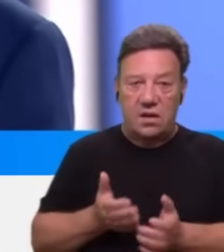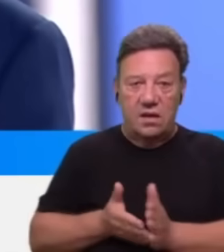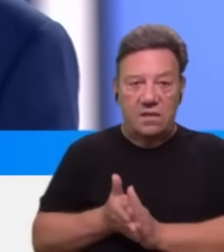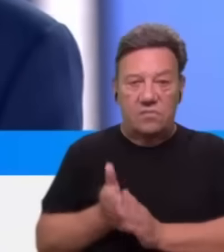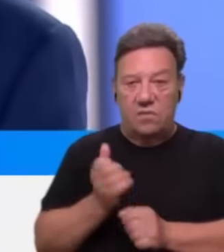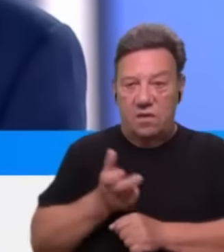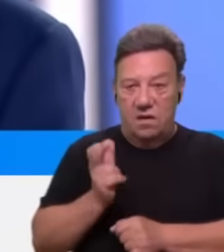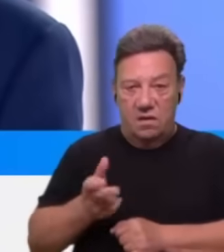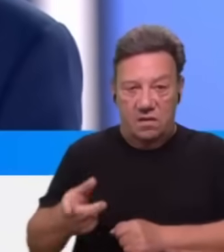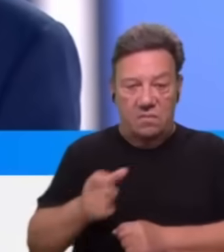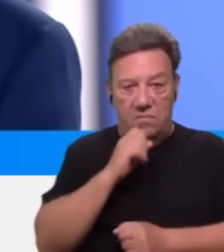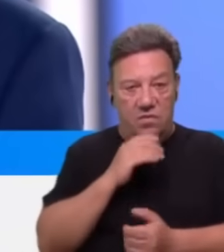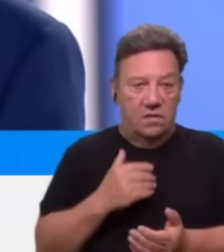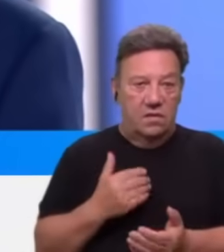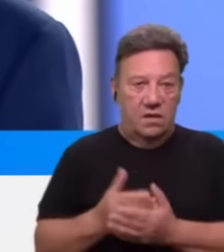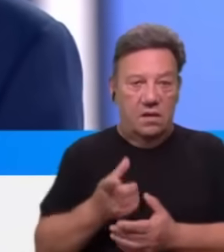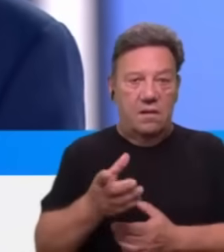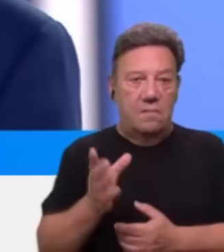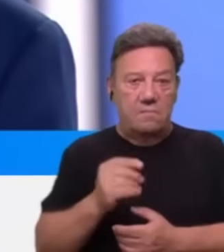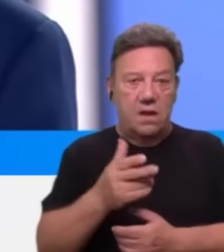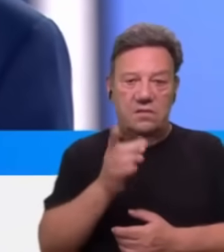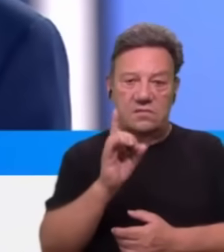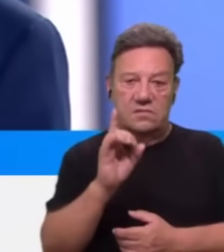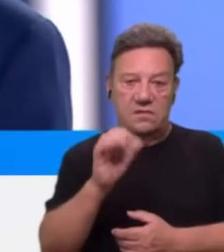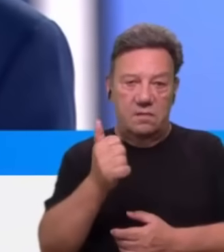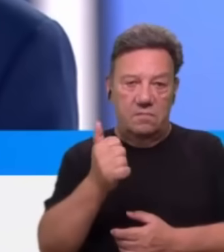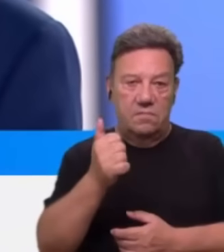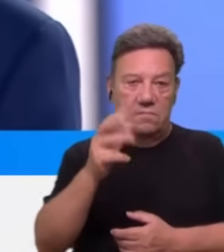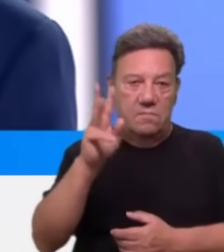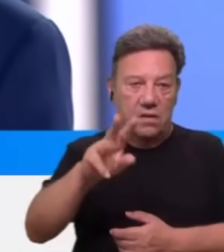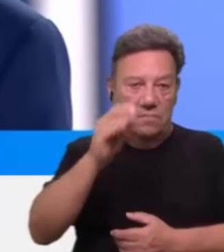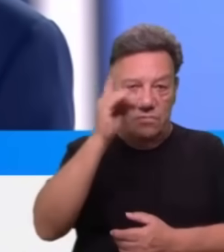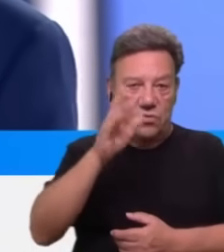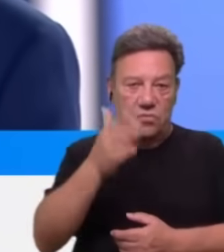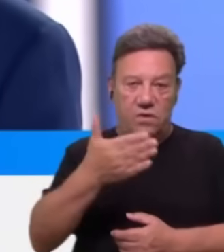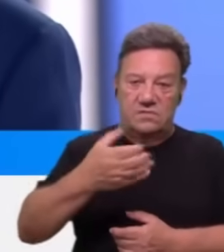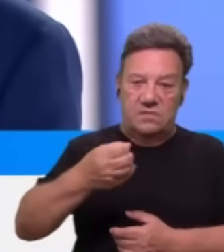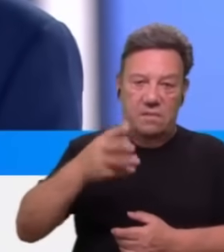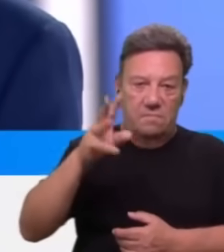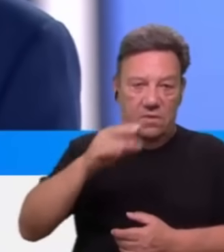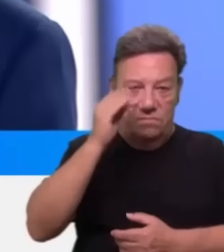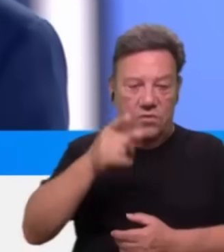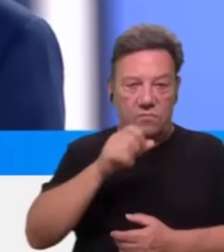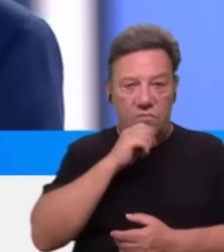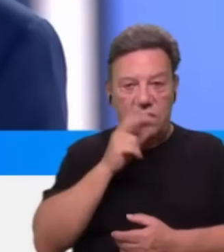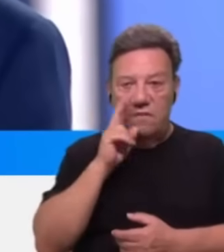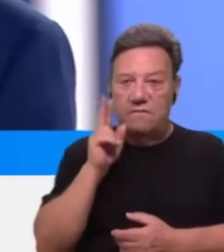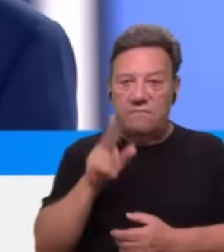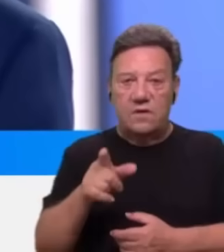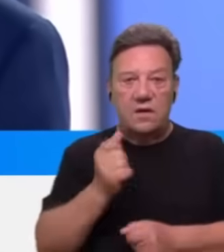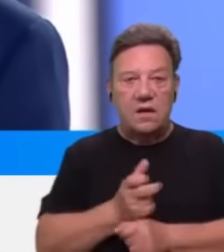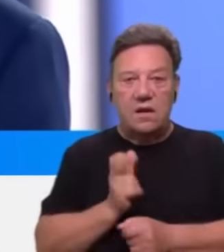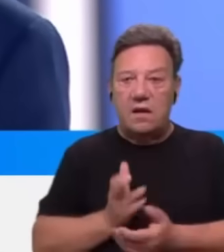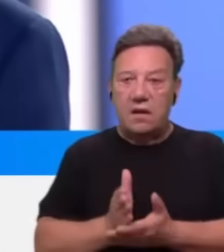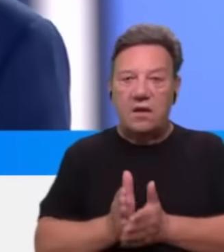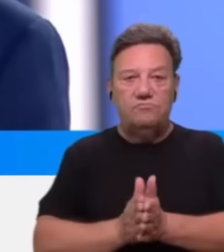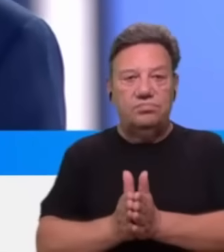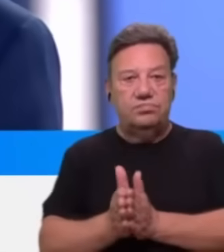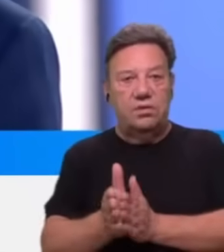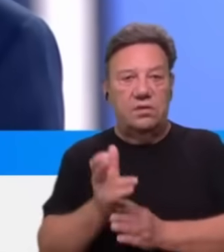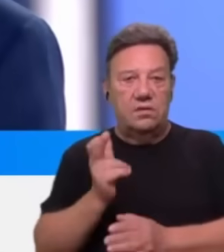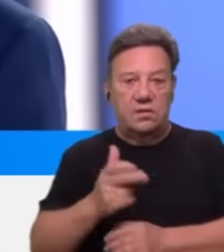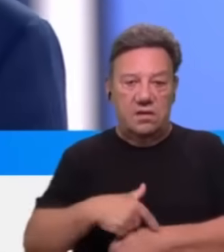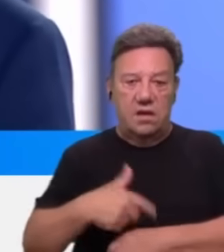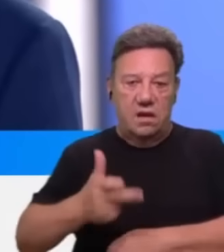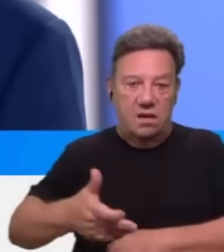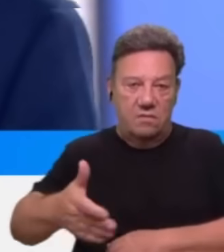das carreiras que vai levar mais de 65.000 professores quase 70 mil professores vão ver a sua carreira acelerada nos